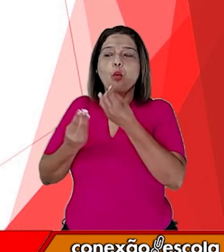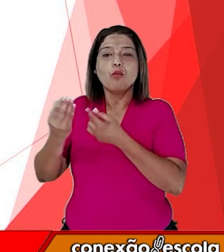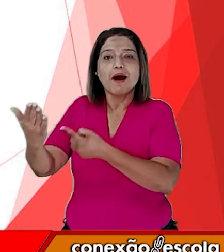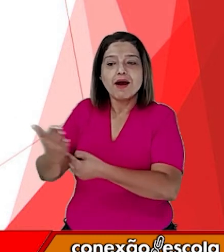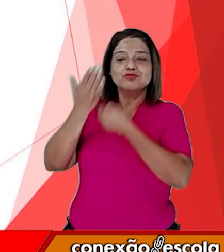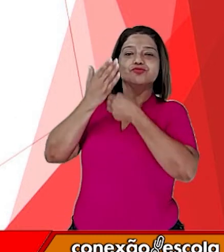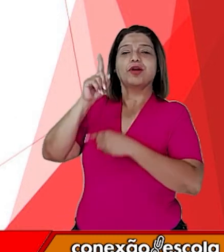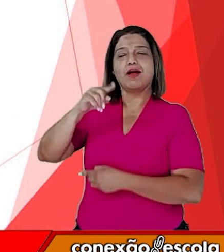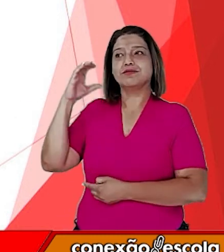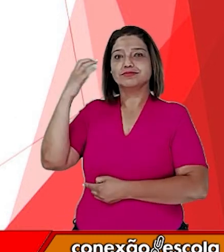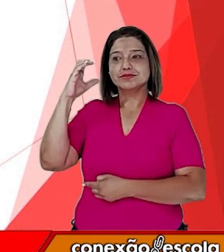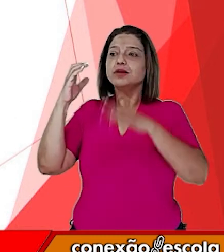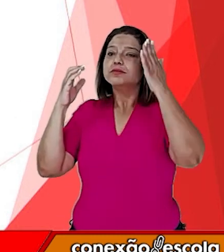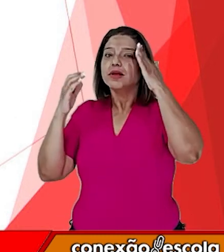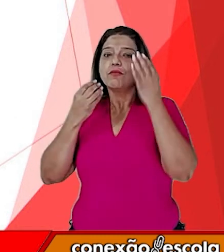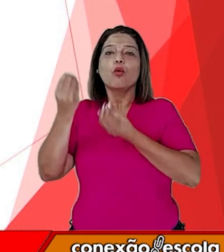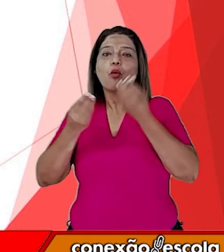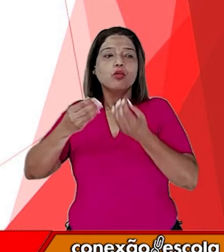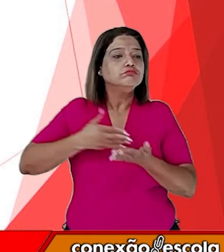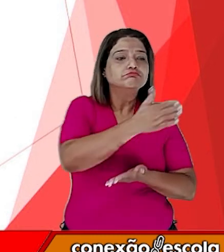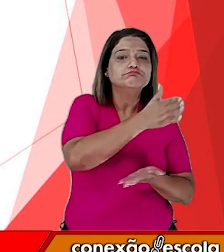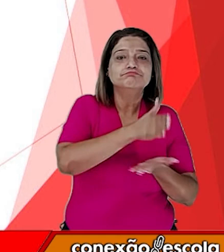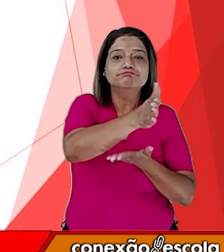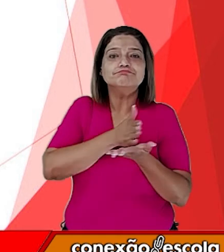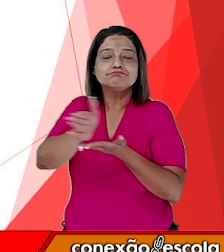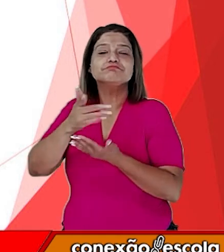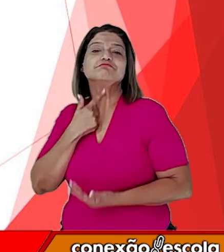da ciência para guiar as pessoas ao seu desejo.